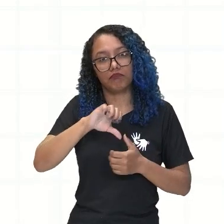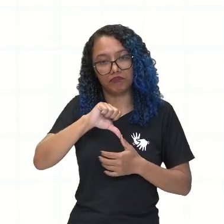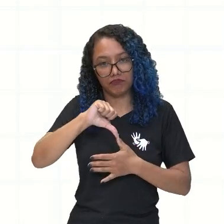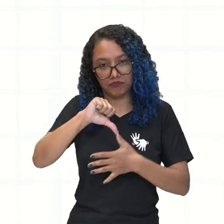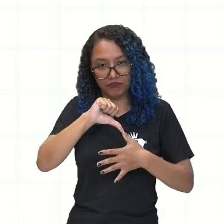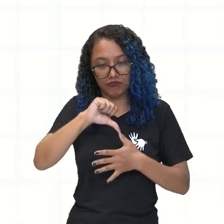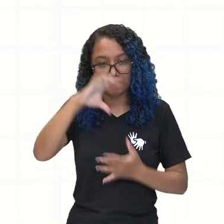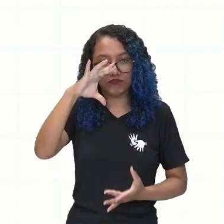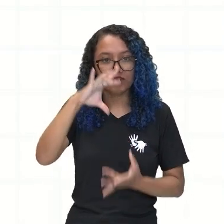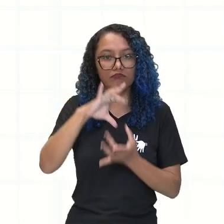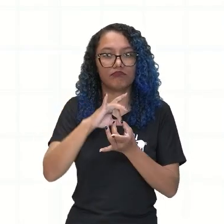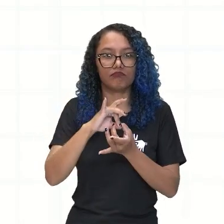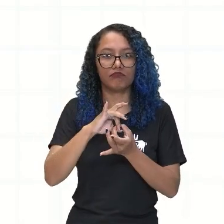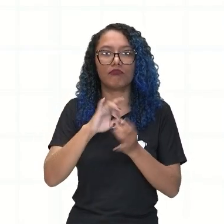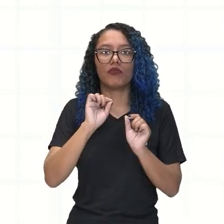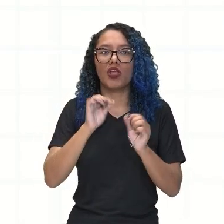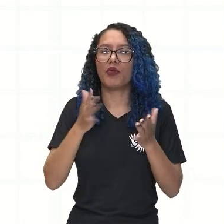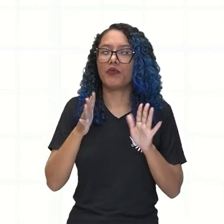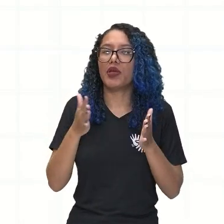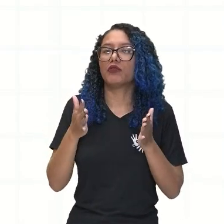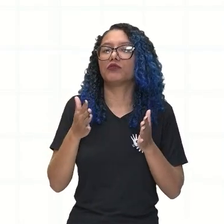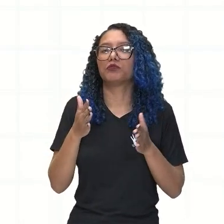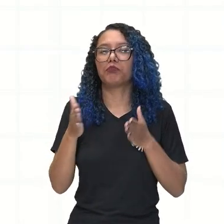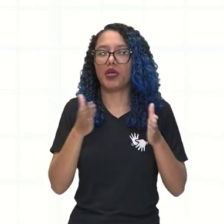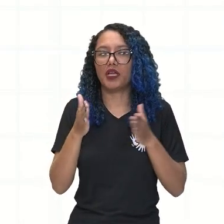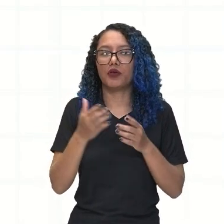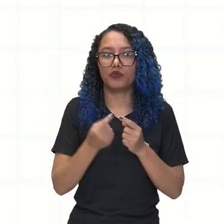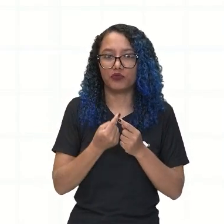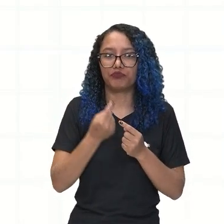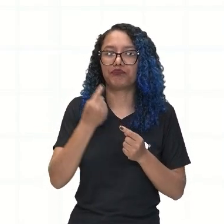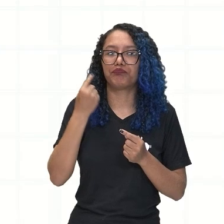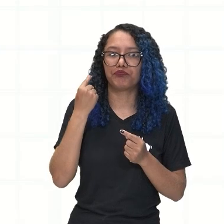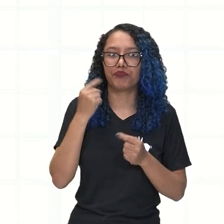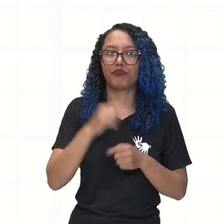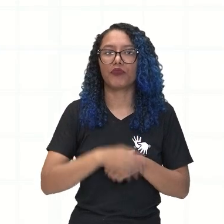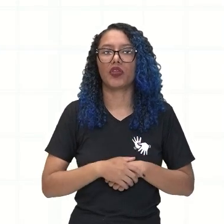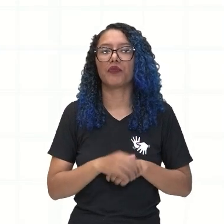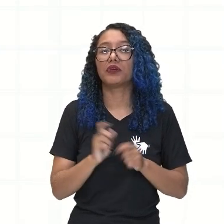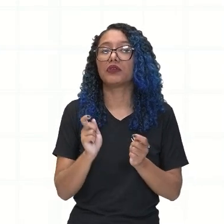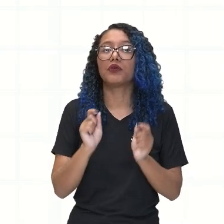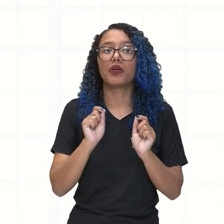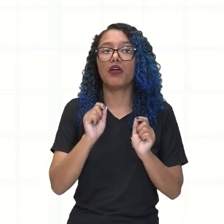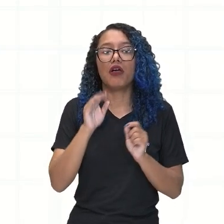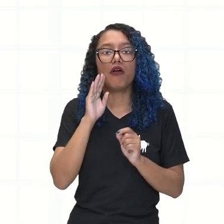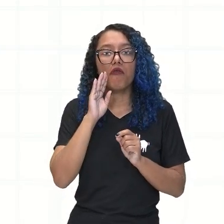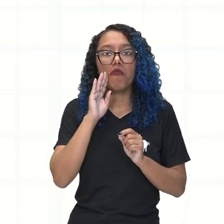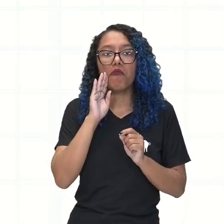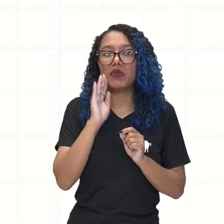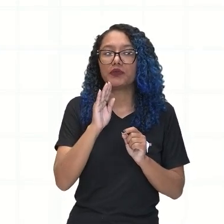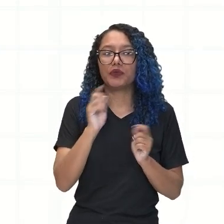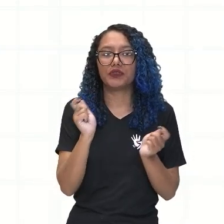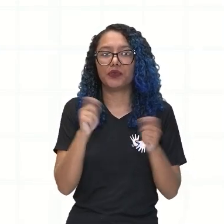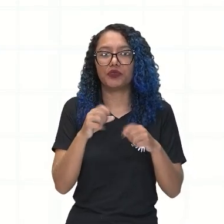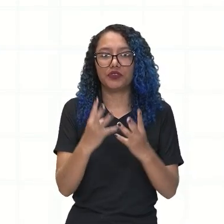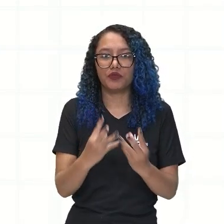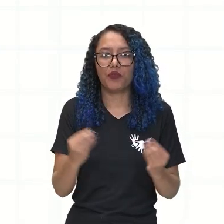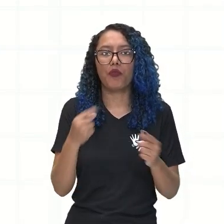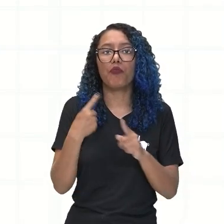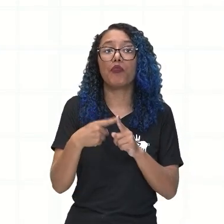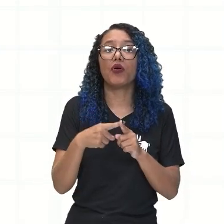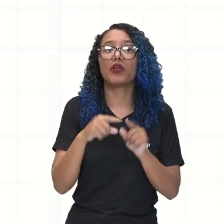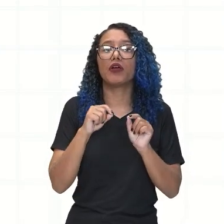fator principal para a dizimação do grupo, a extinção dessas aves, já que possibilitou a migração de